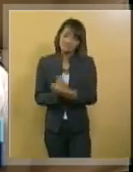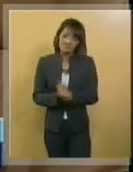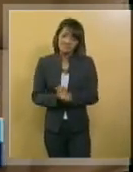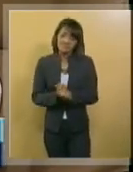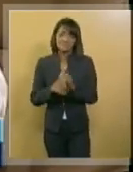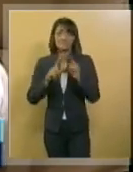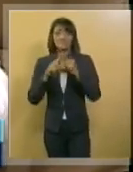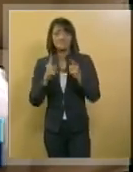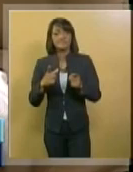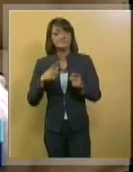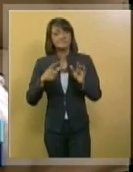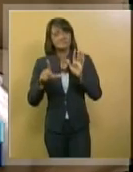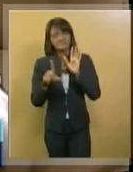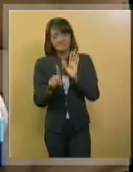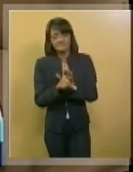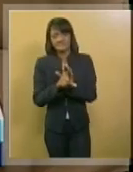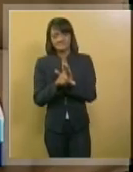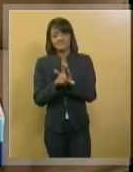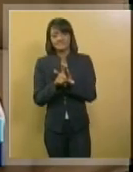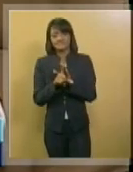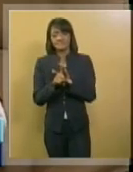sim regulamentando e botando